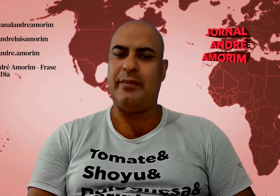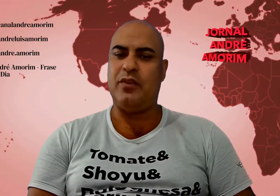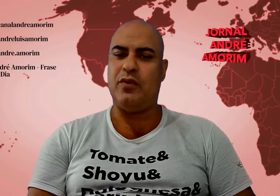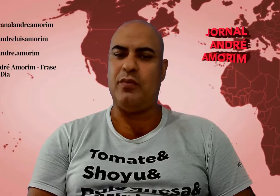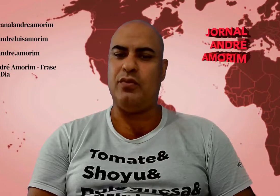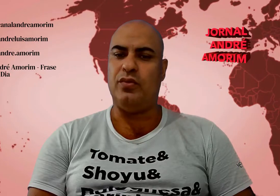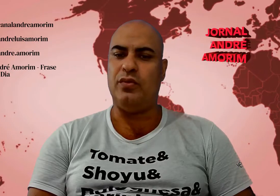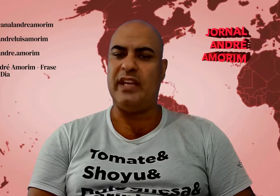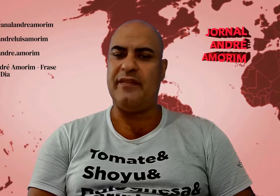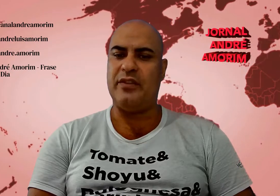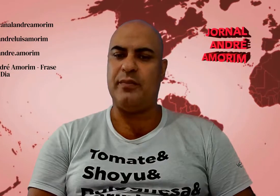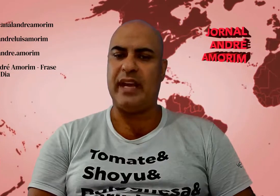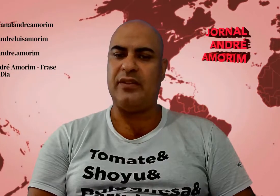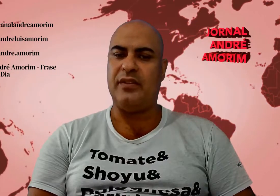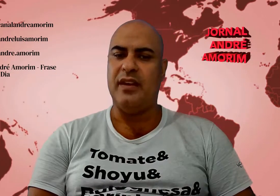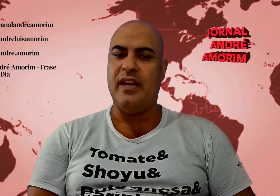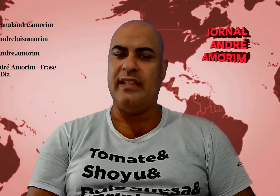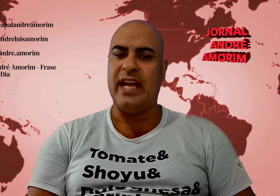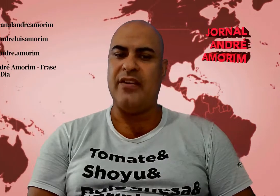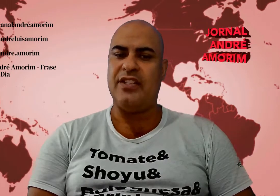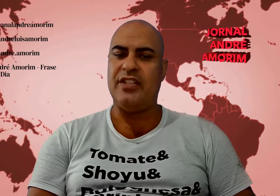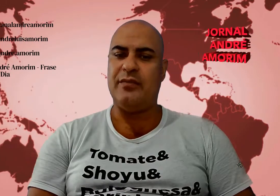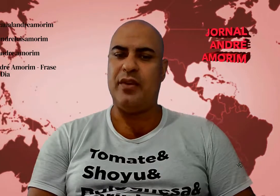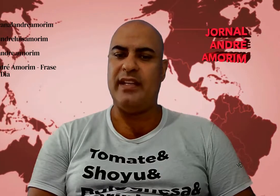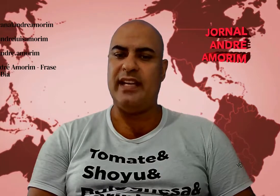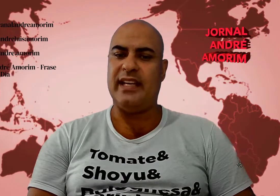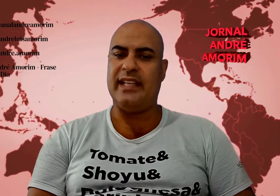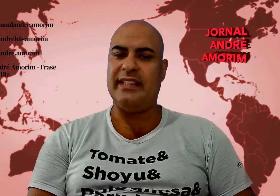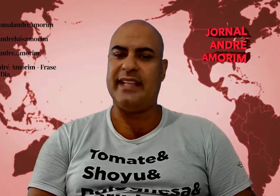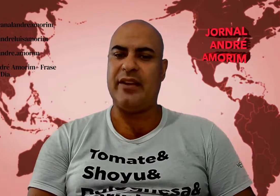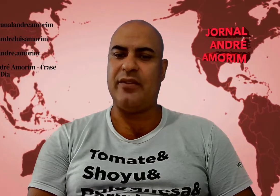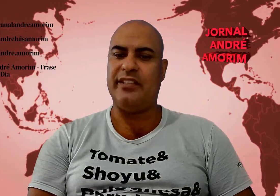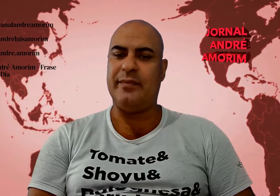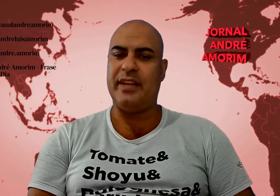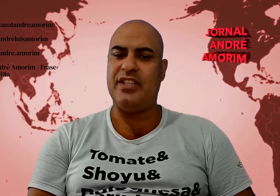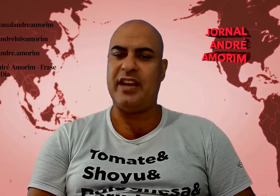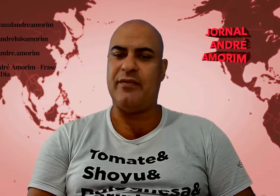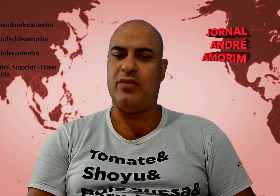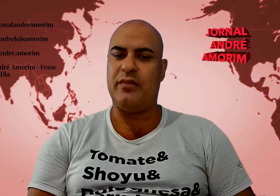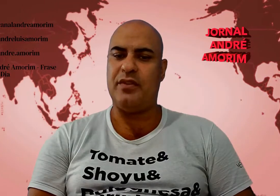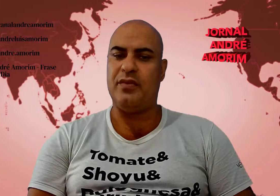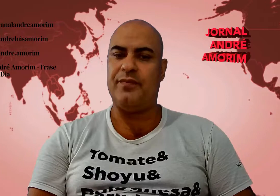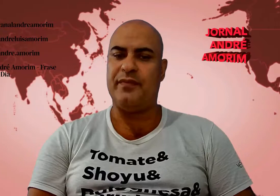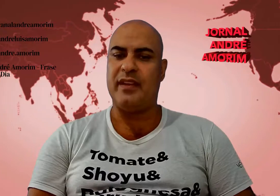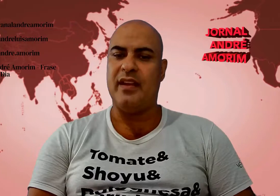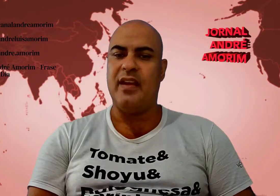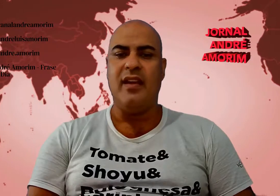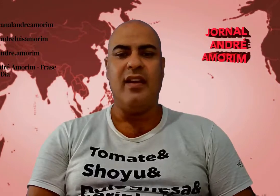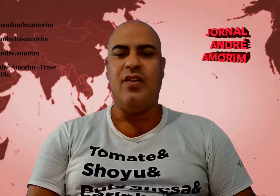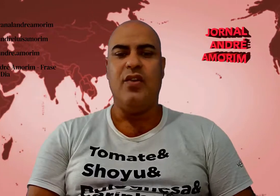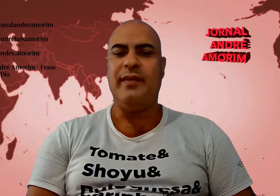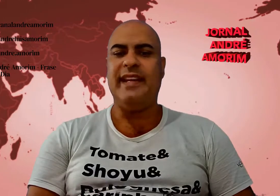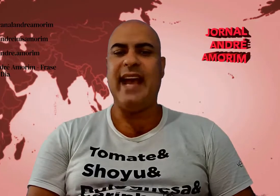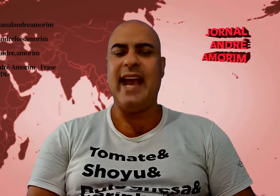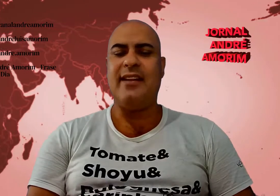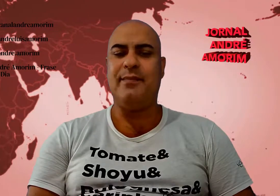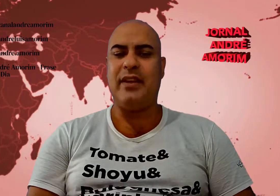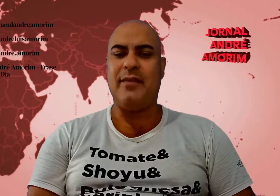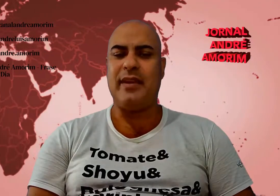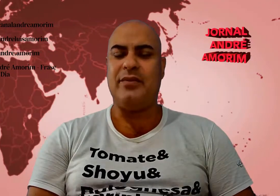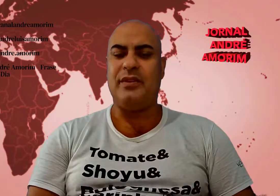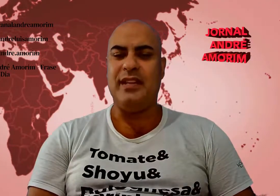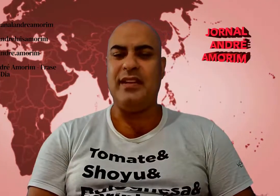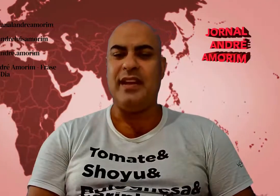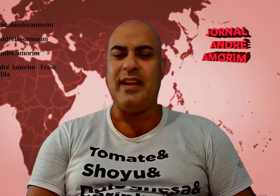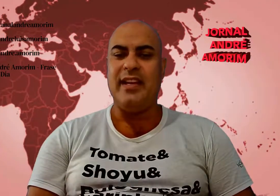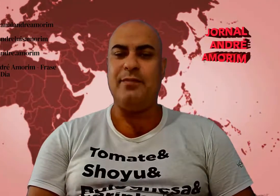ele percebe que comeu tudo que havia no prato. Na hora de ir embora, ele agradece calorosamente a avó do amigo. Obrigado